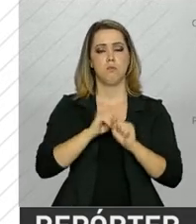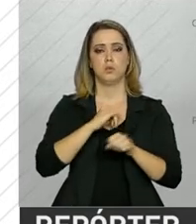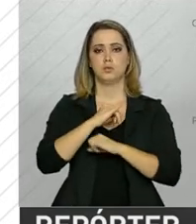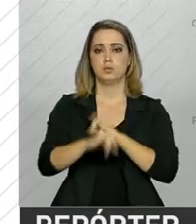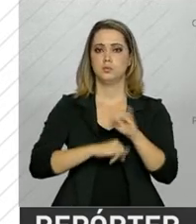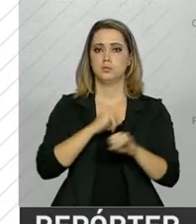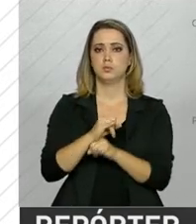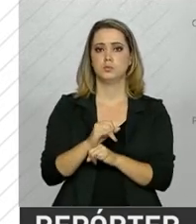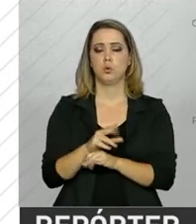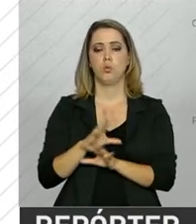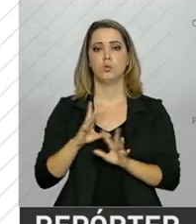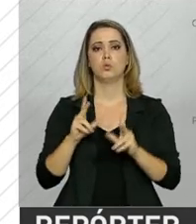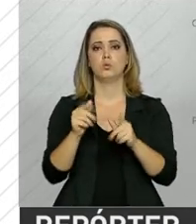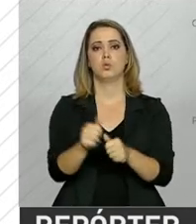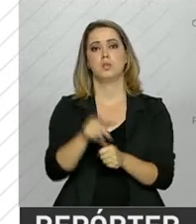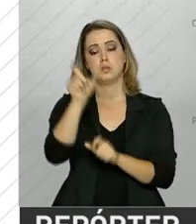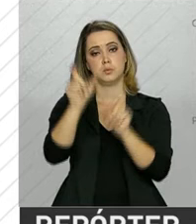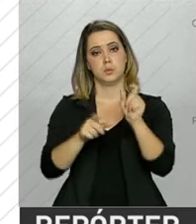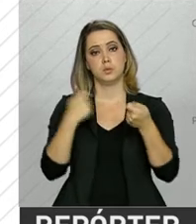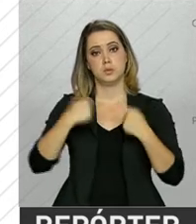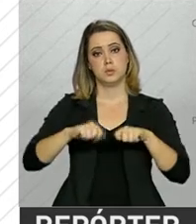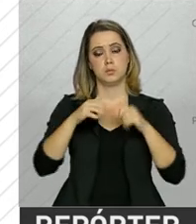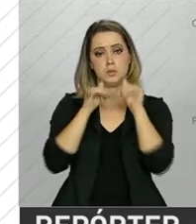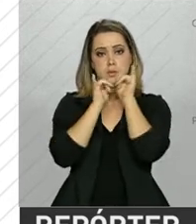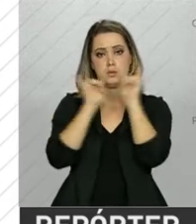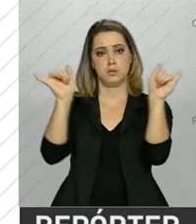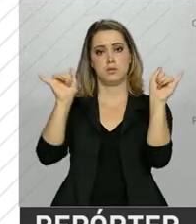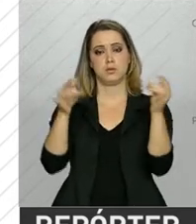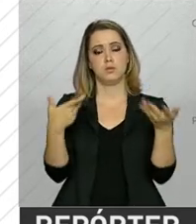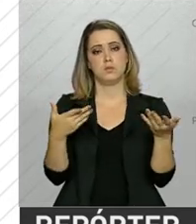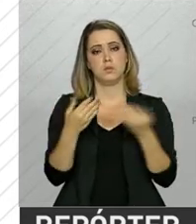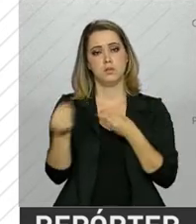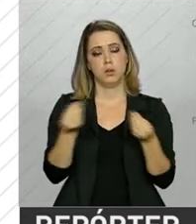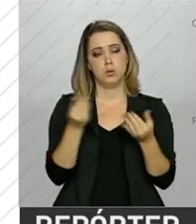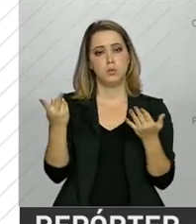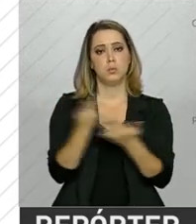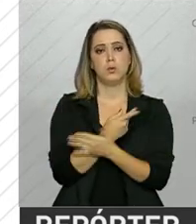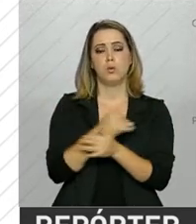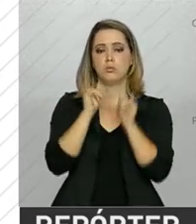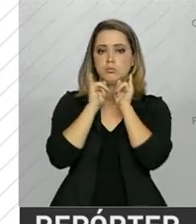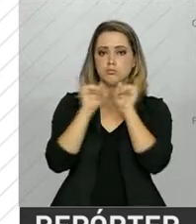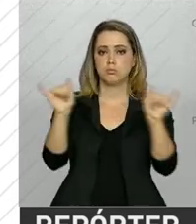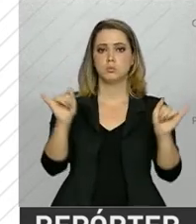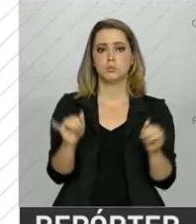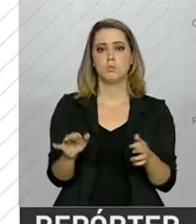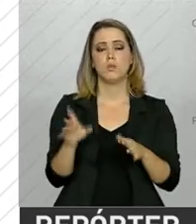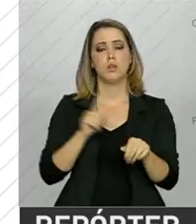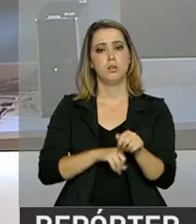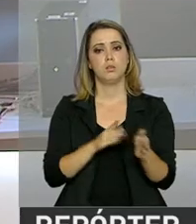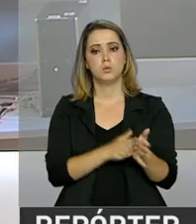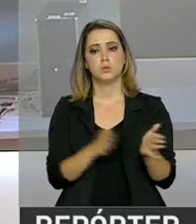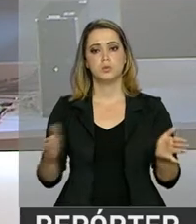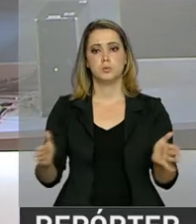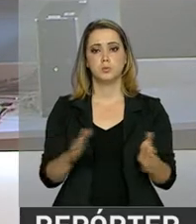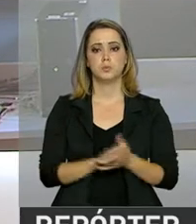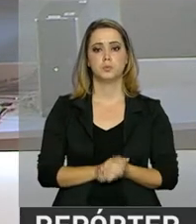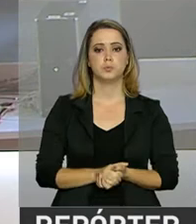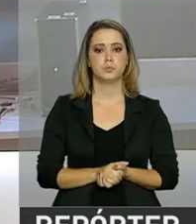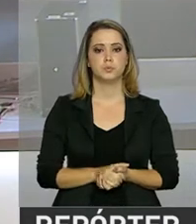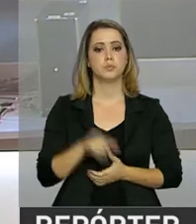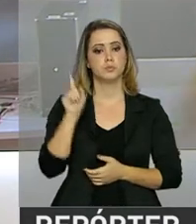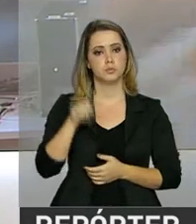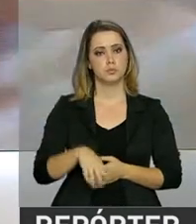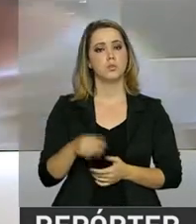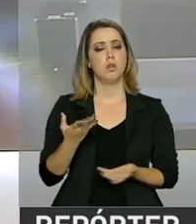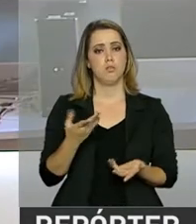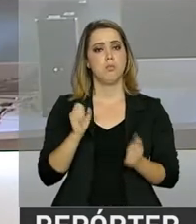reúne informações sobre quem deve declarar, a forma correta de realizar a declaração e os prazos. É isso mesmo.